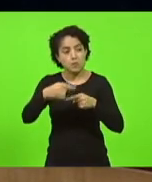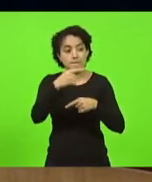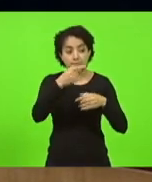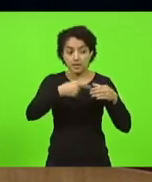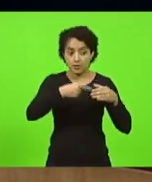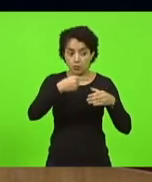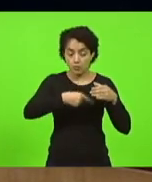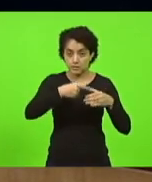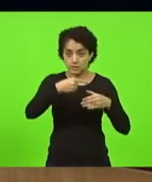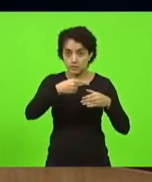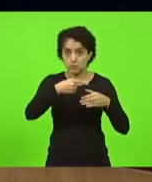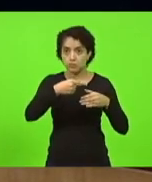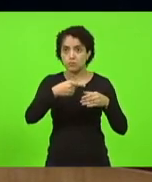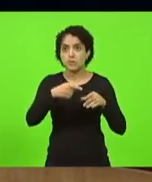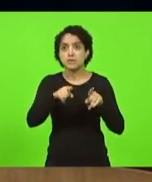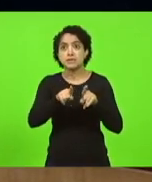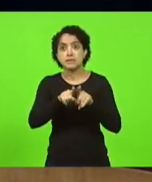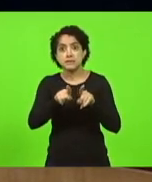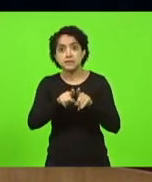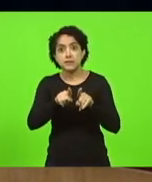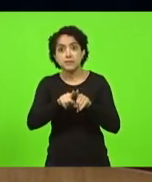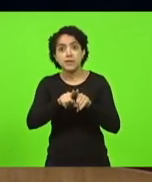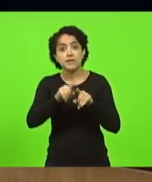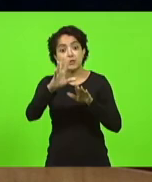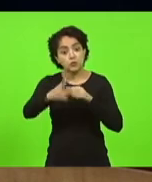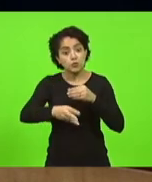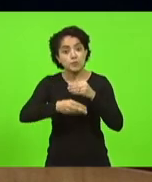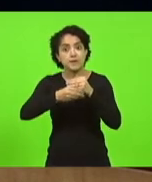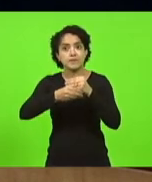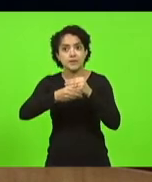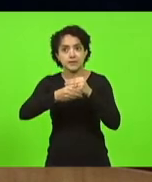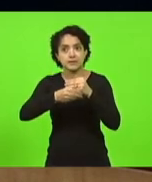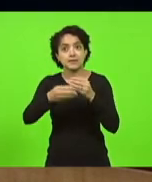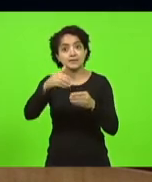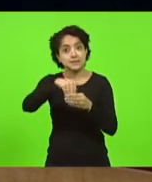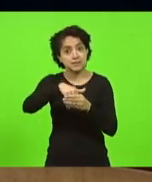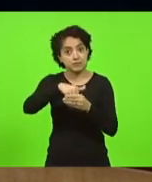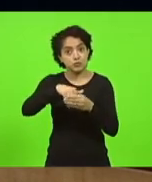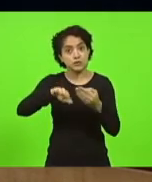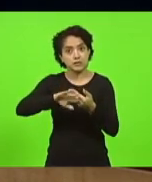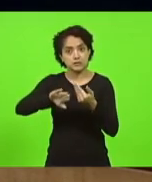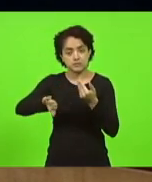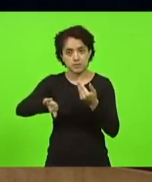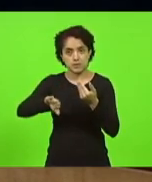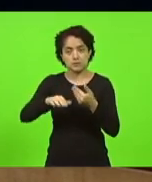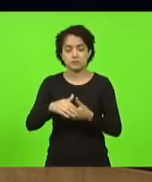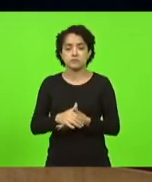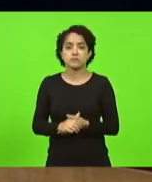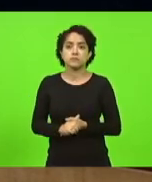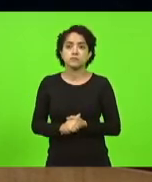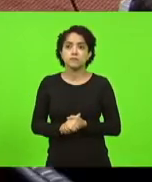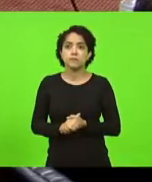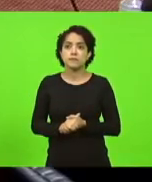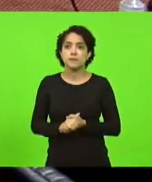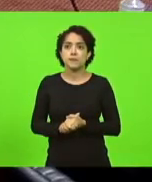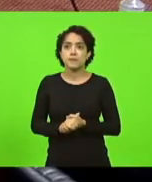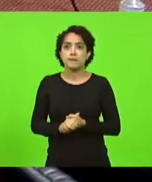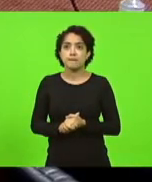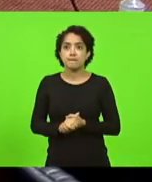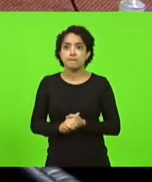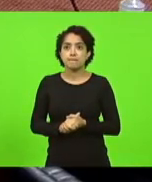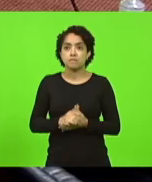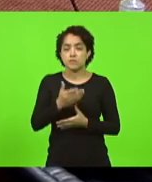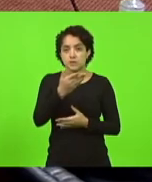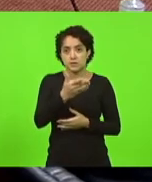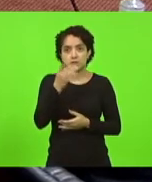está consubstanciada numa emenda que será votada em separado depois. Obrigado, senhor presidente. Ainda para discutir a matéria, com a